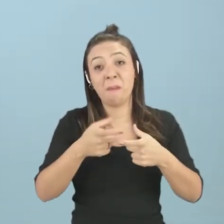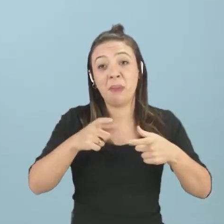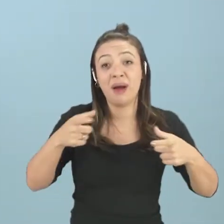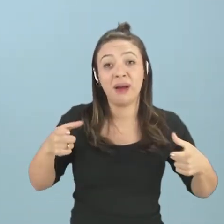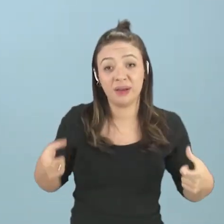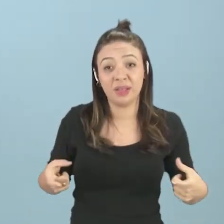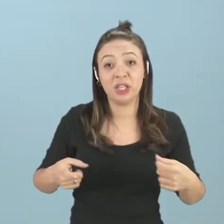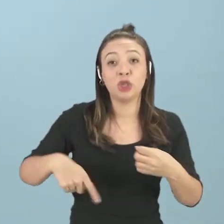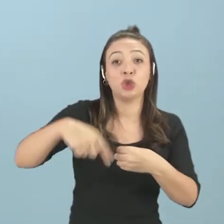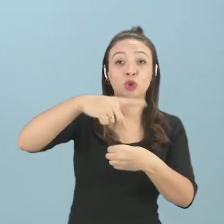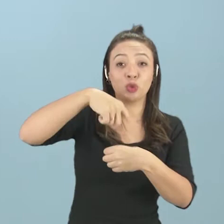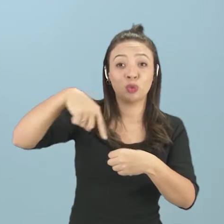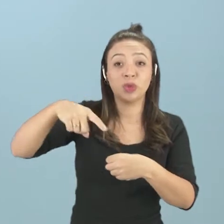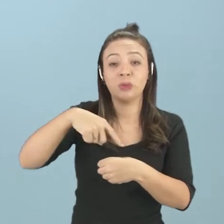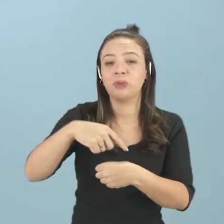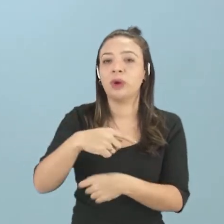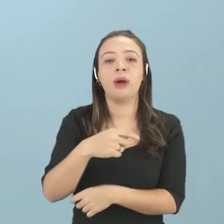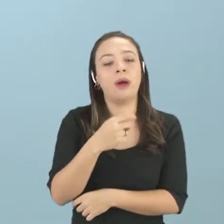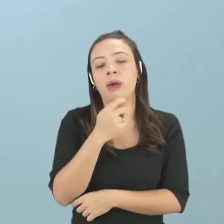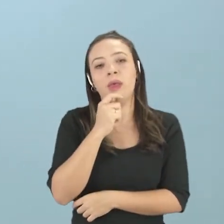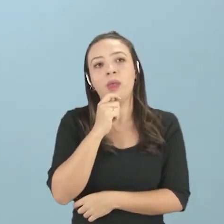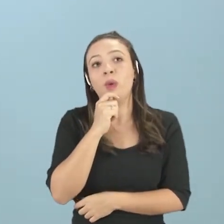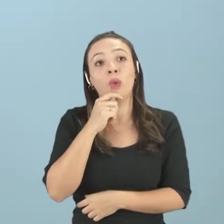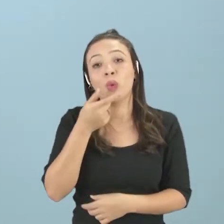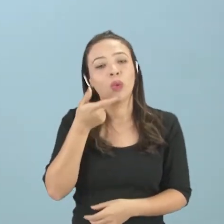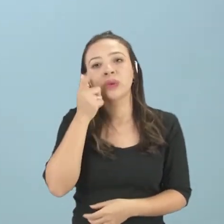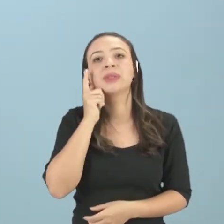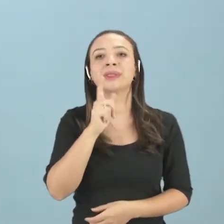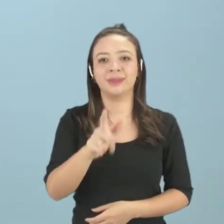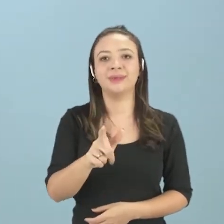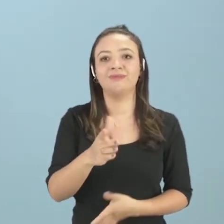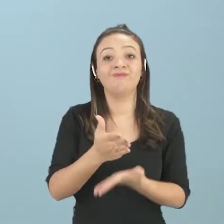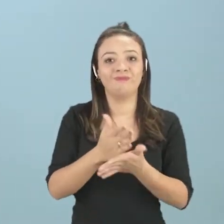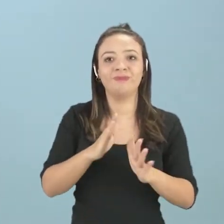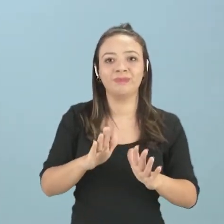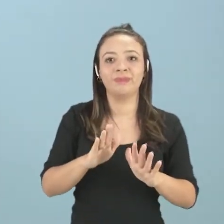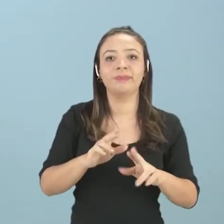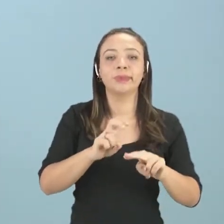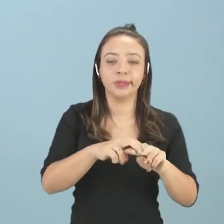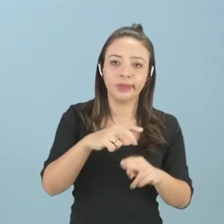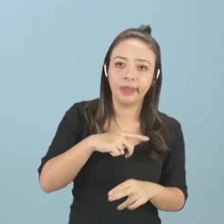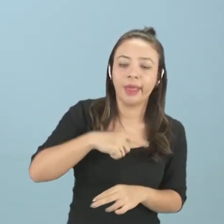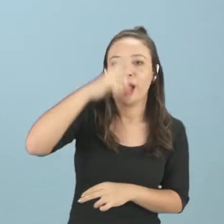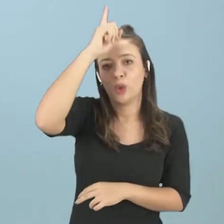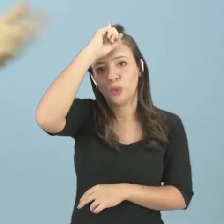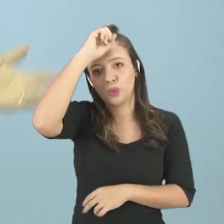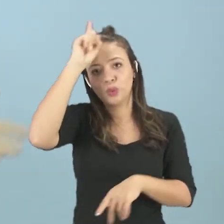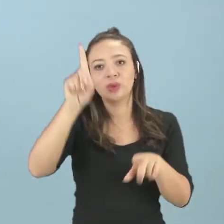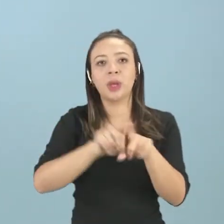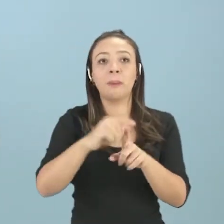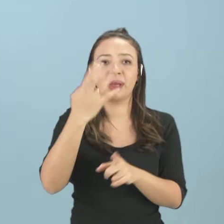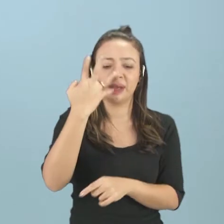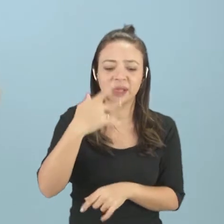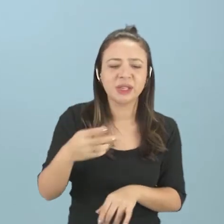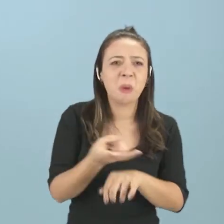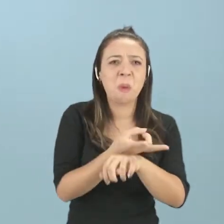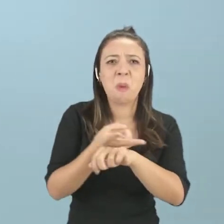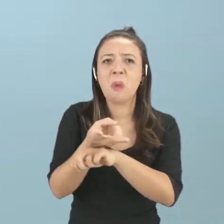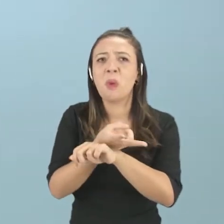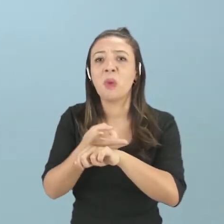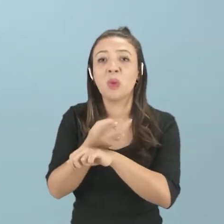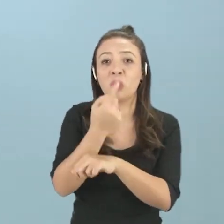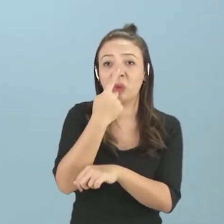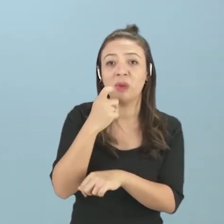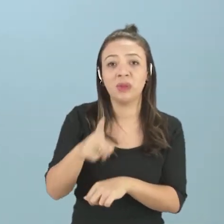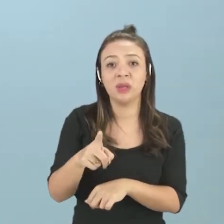municípios ainda não conseguiram atingir essa meta. E por isso, tanto adultos como crianças buscam nos lixões uma maneira